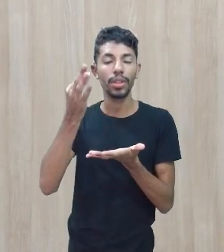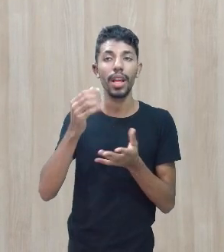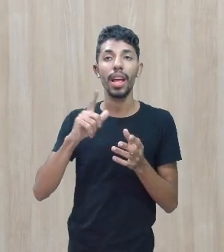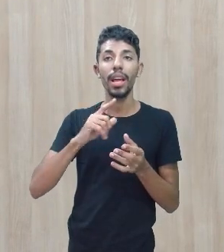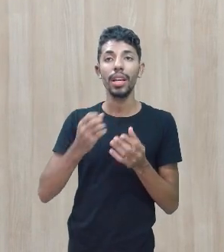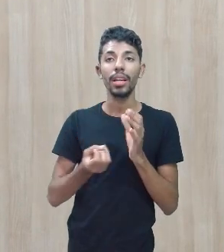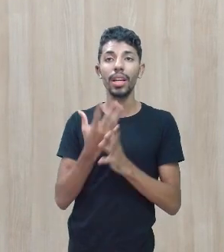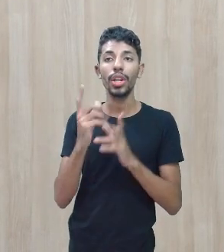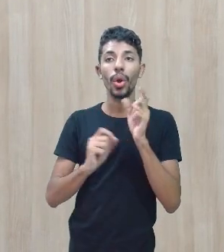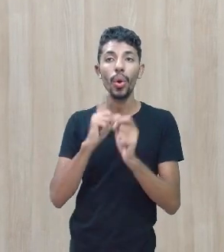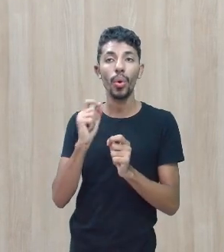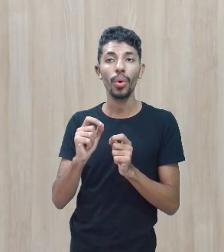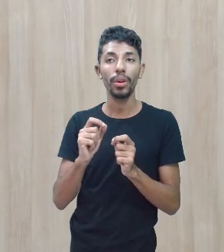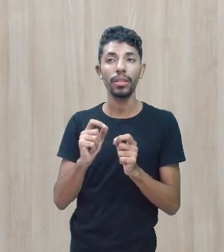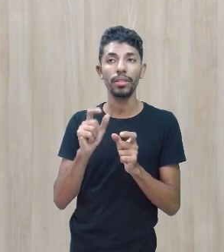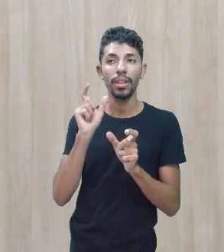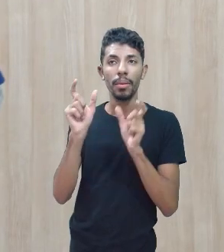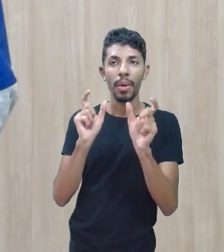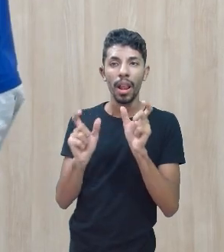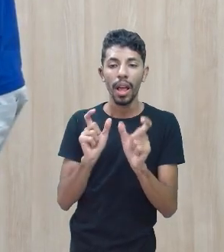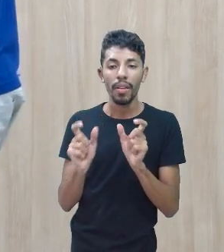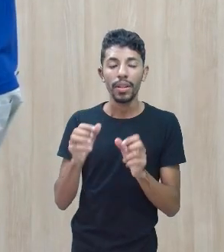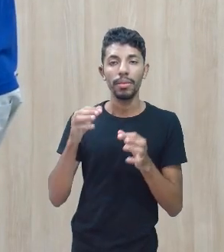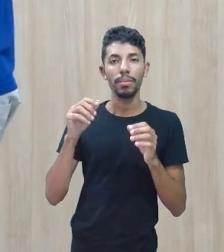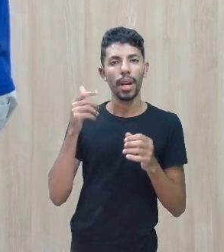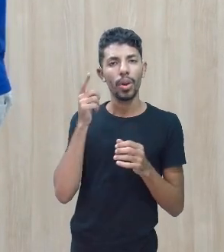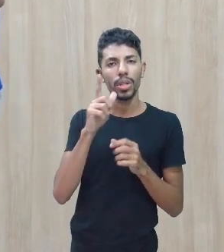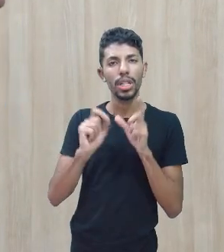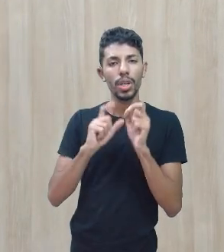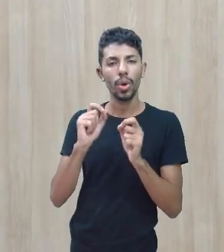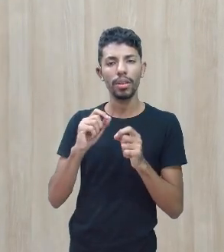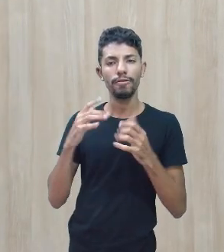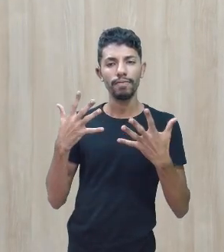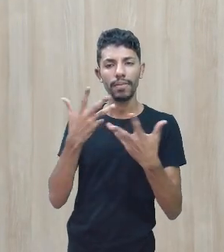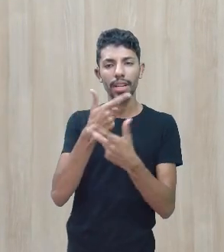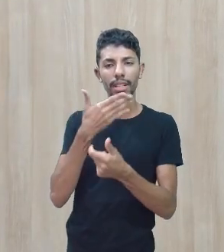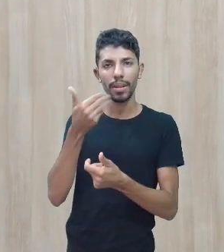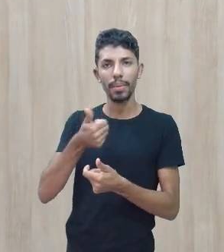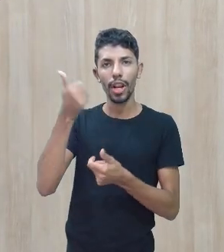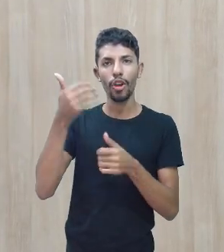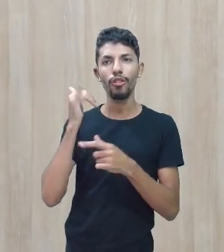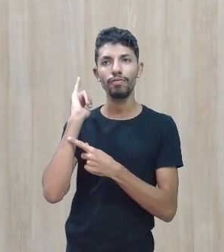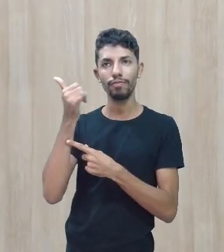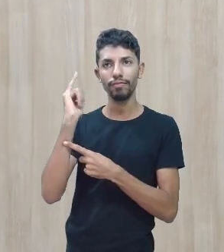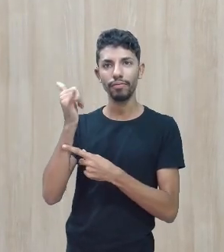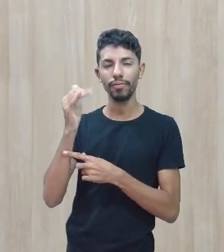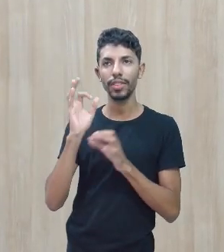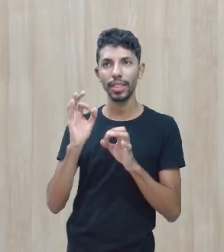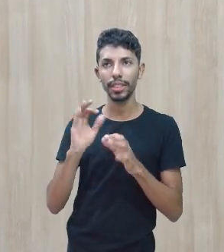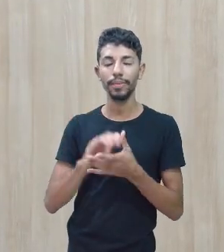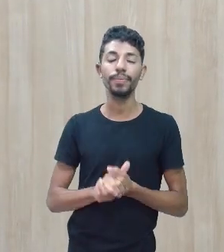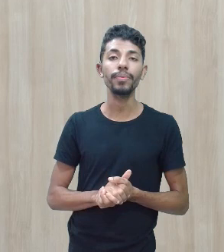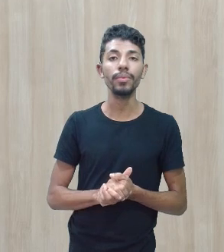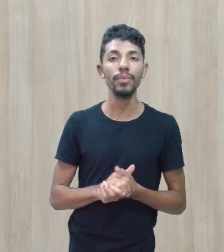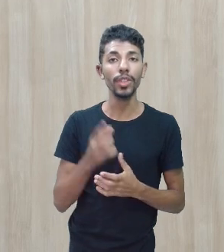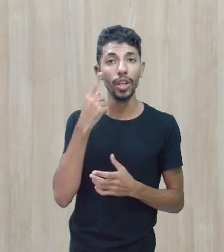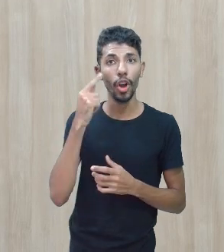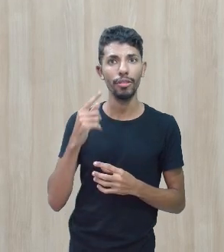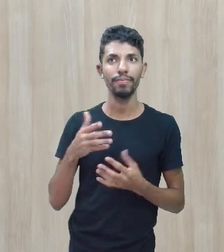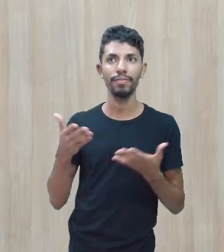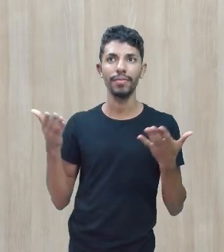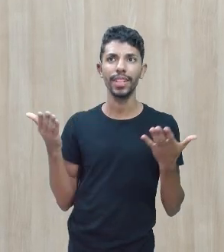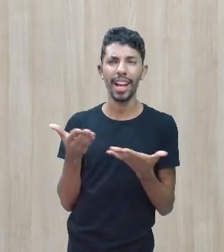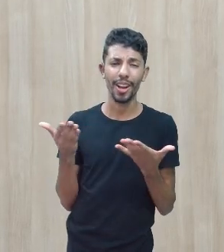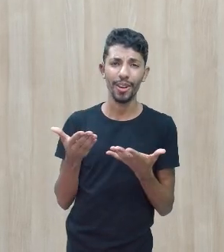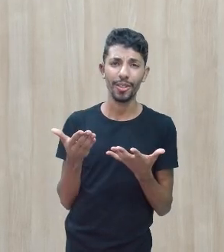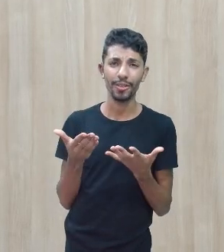mais para a sua narrativa. Pois bem, nesse nosso mundo moderno, temos um problema com espaço,